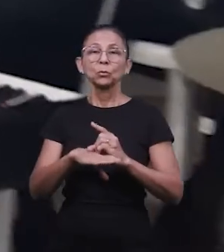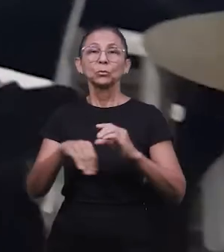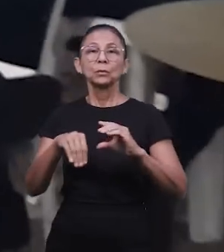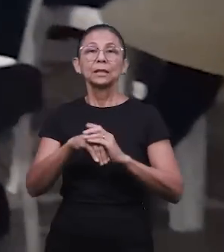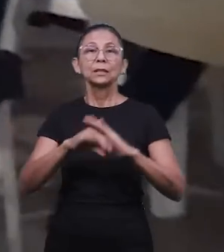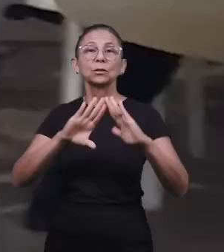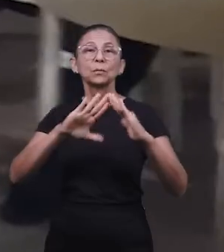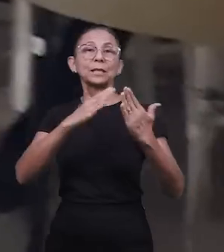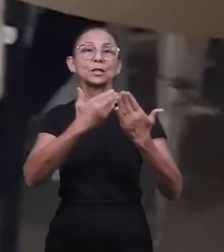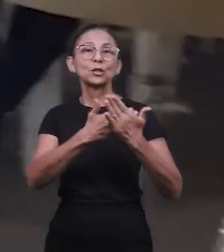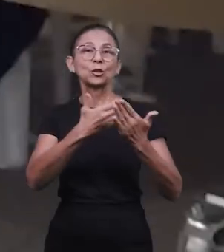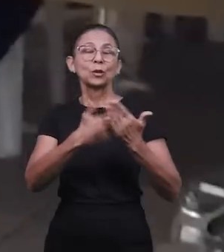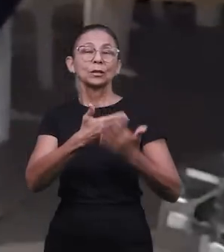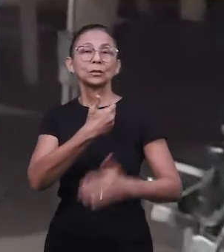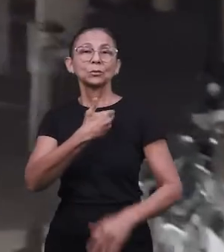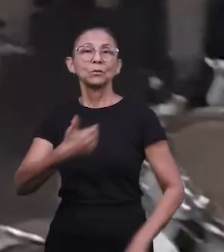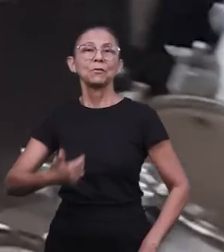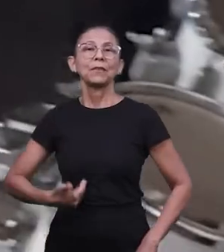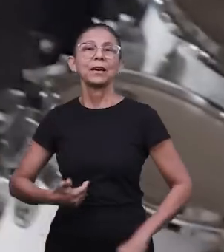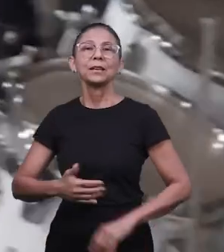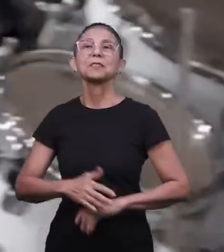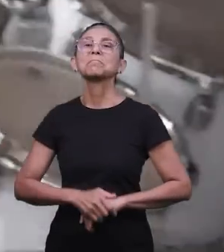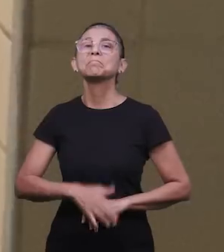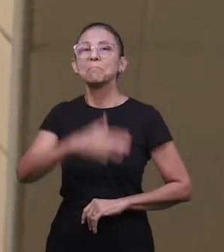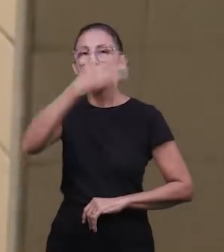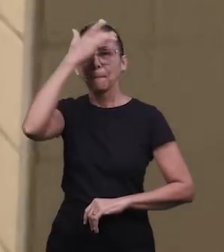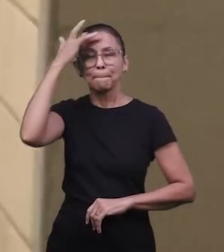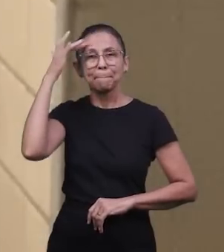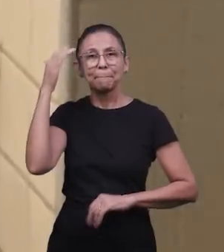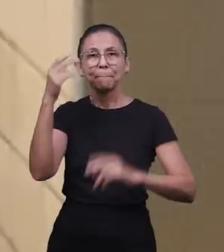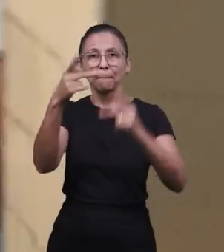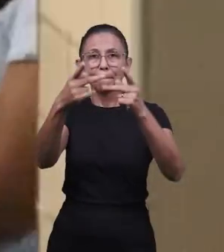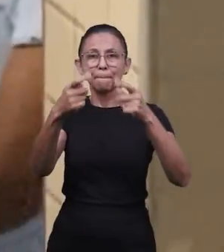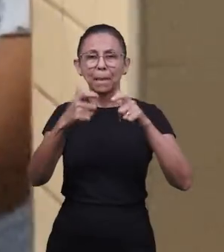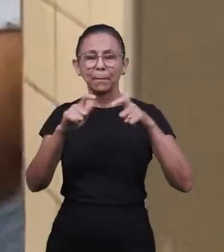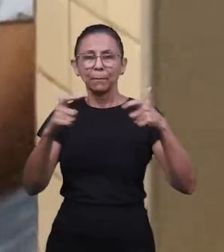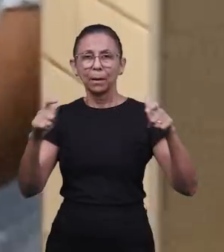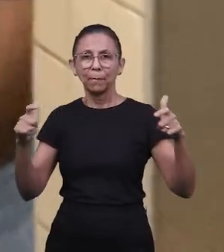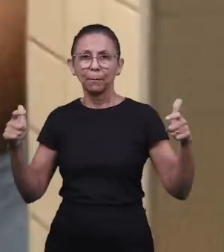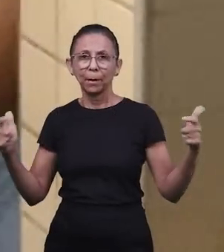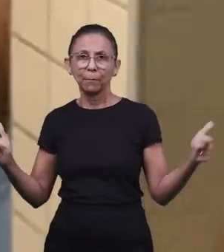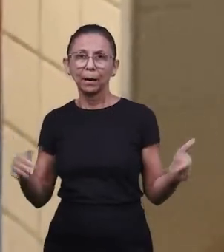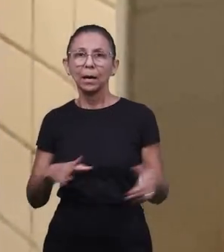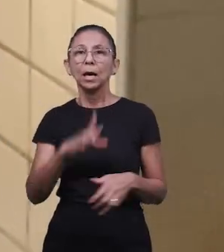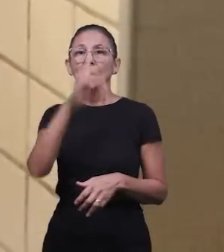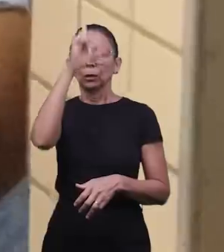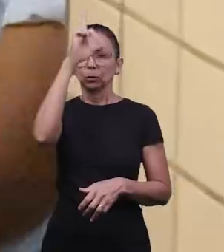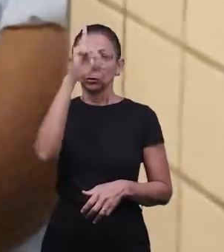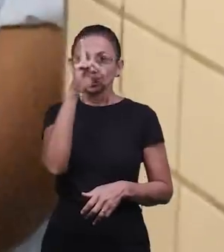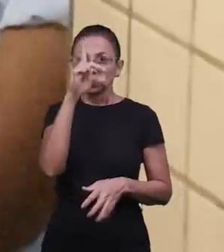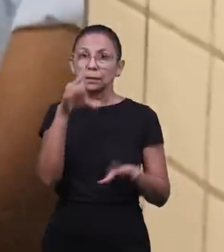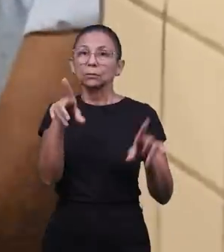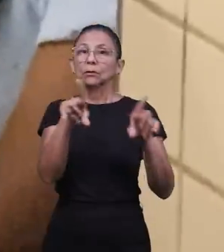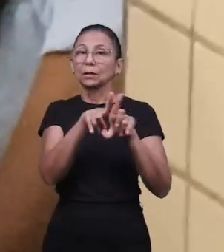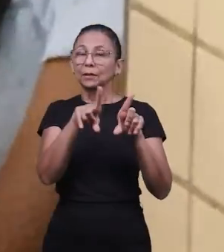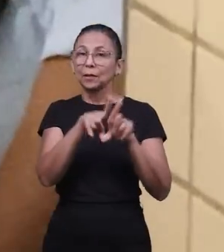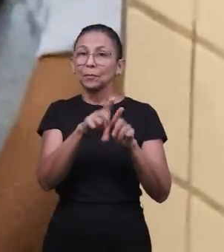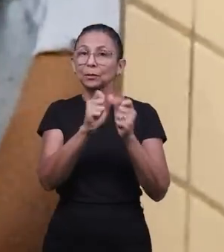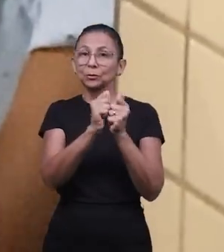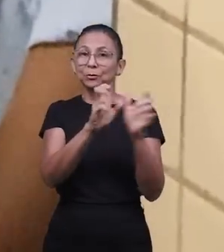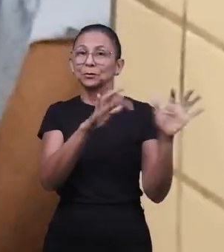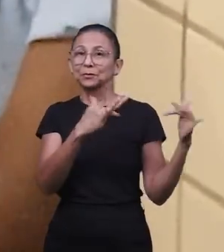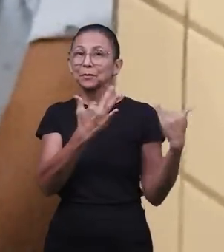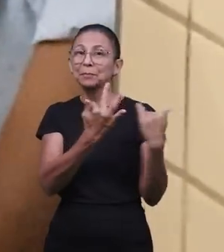inclusive do diretor da unidade de ensino que levou a família junto para receber uma bênção. Ainda na capital, Maceió, houve um